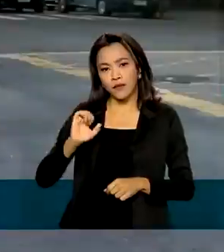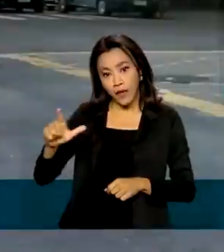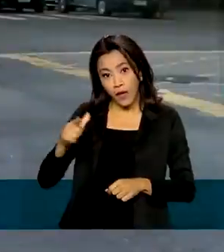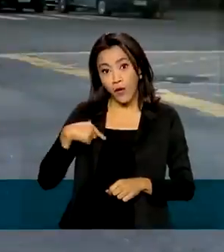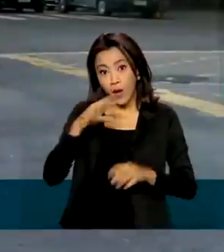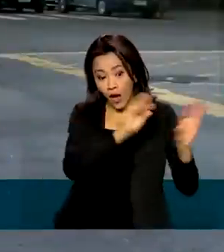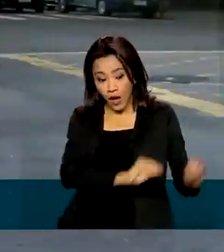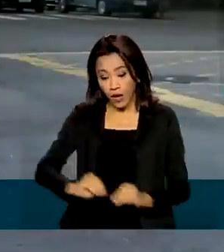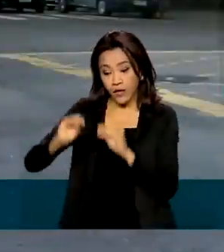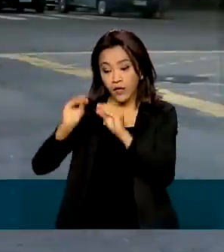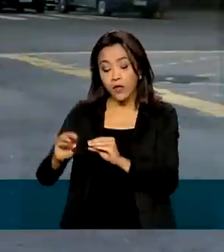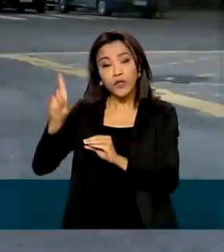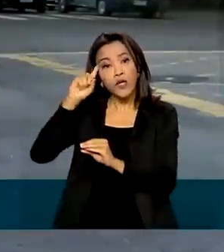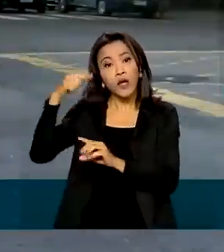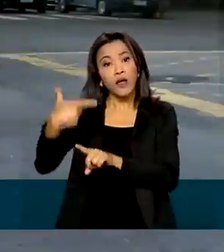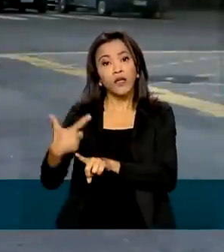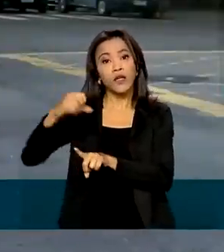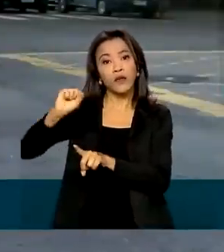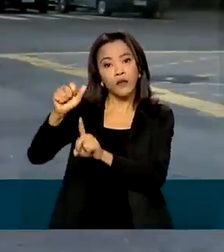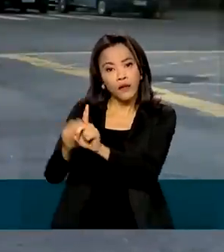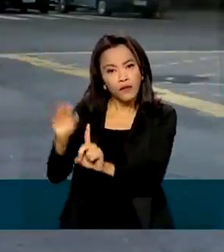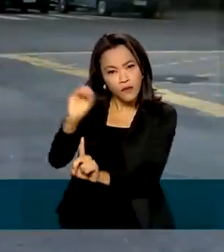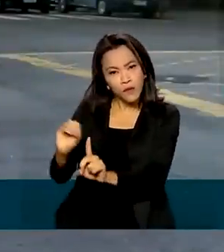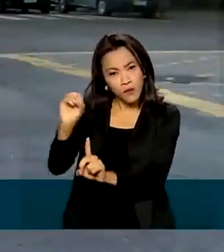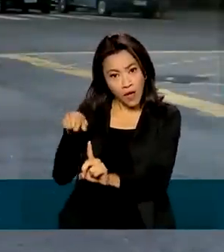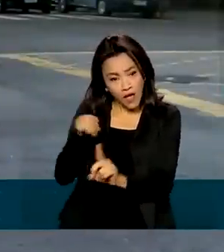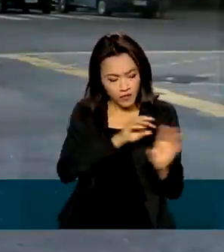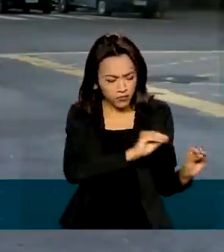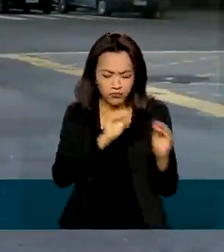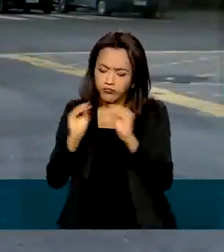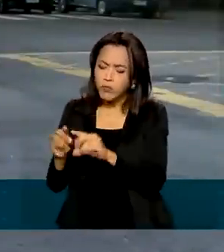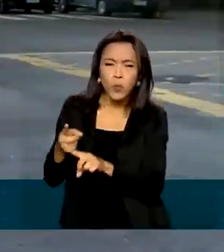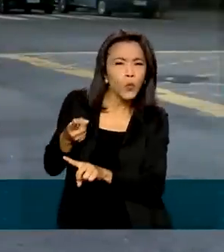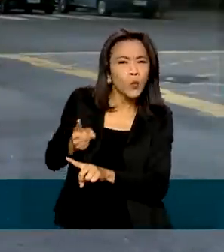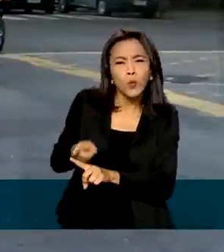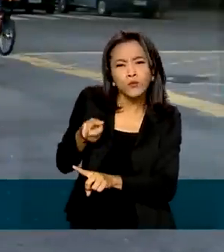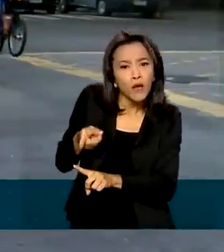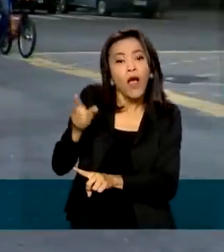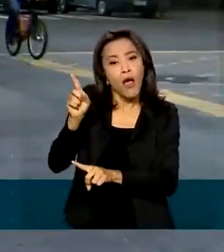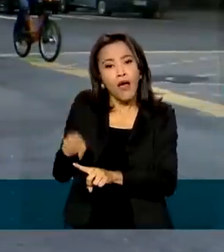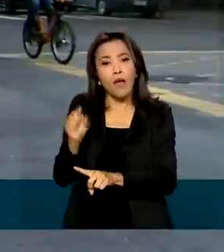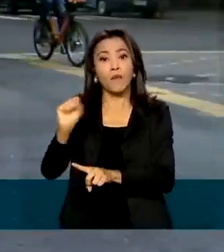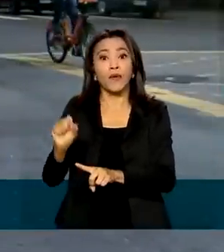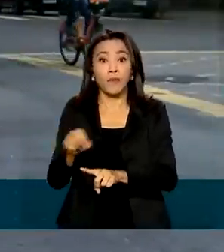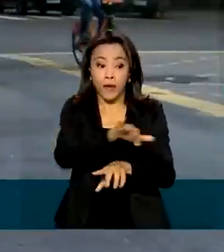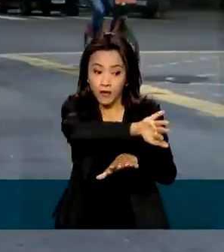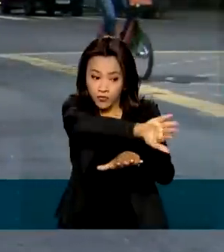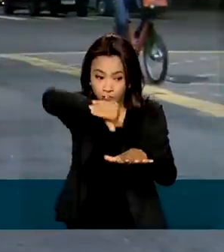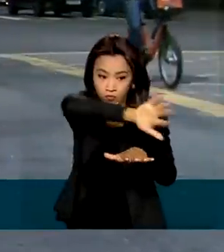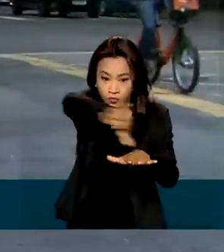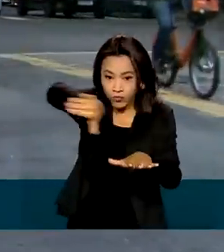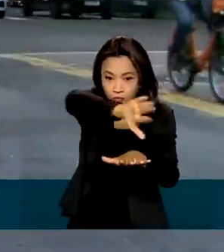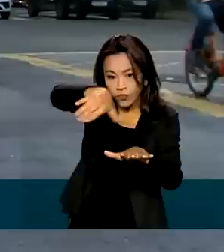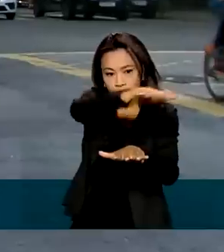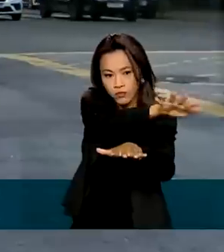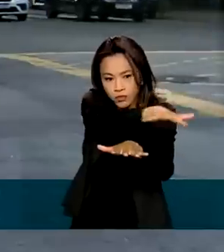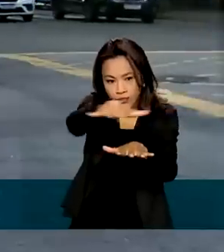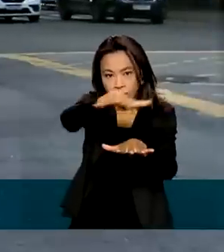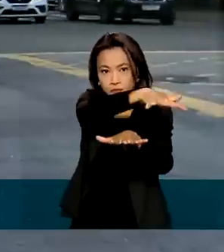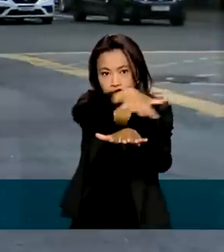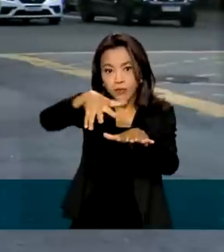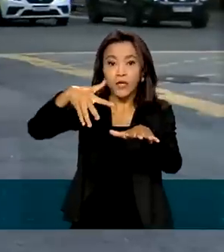5G para o dia 28 de outubro. Esse adiamento deve permitir as ações de desocupação da faixa e a correção de